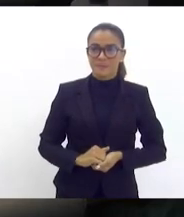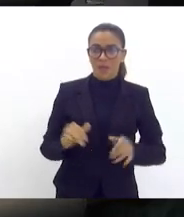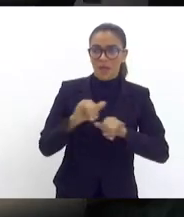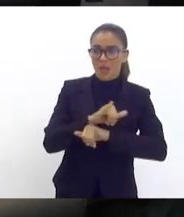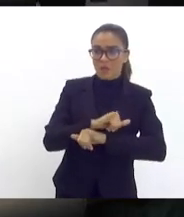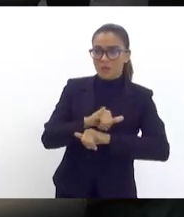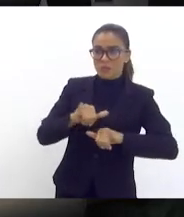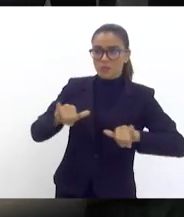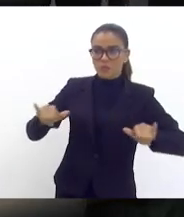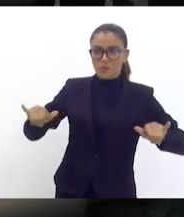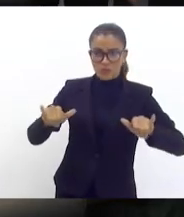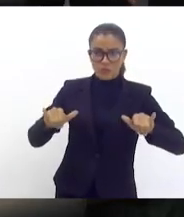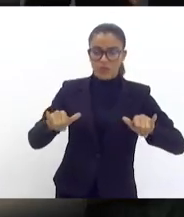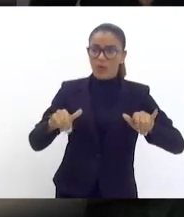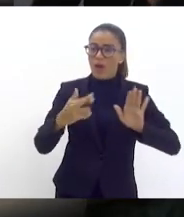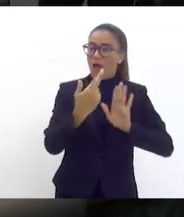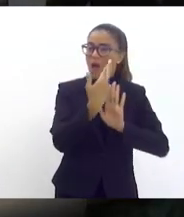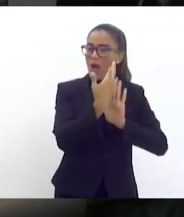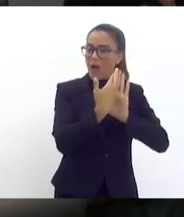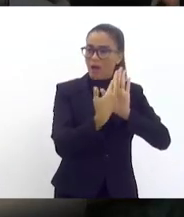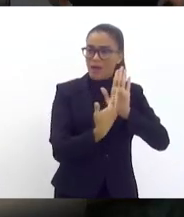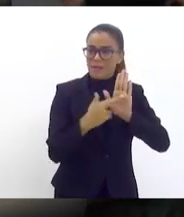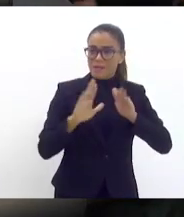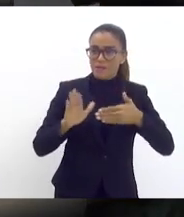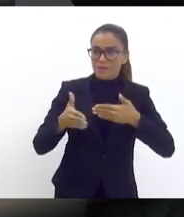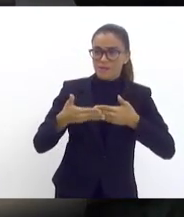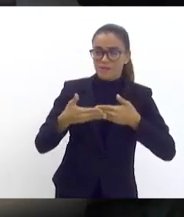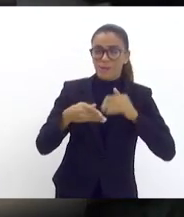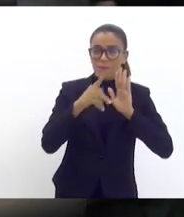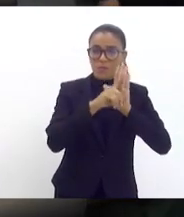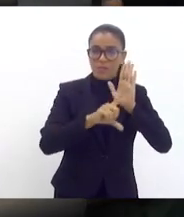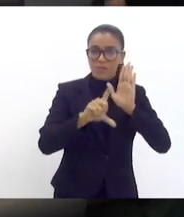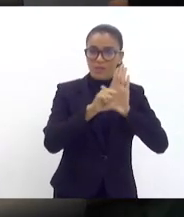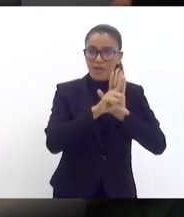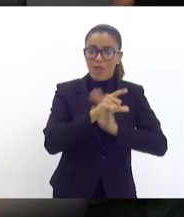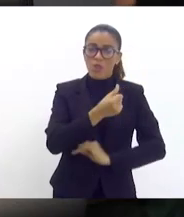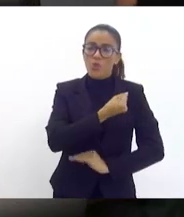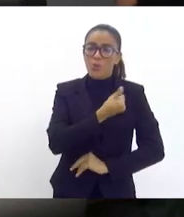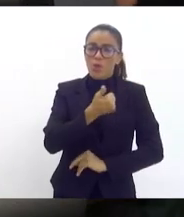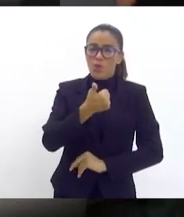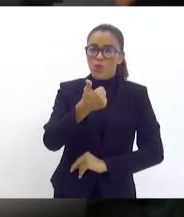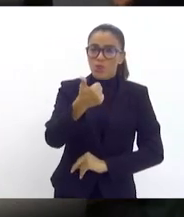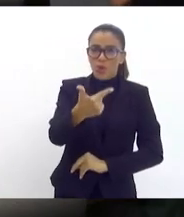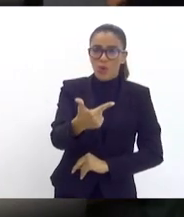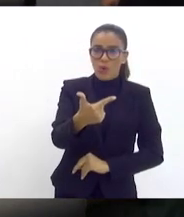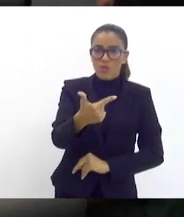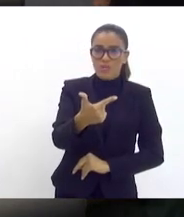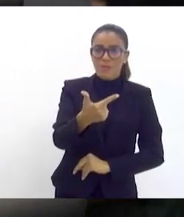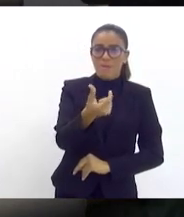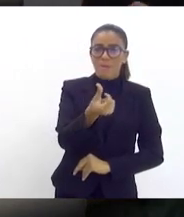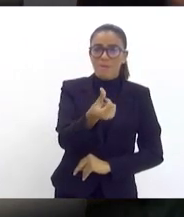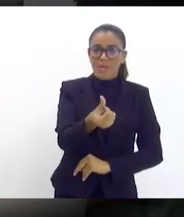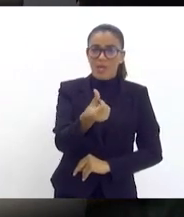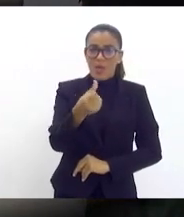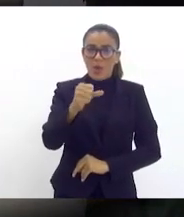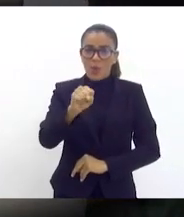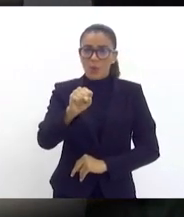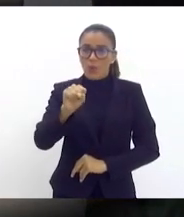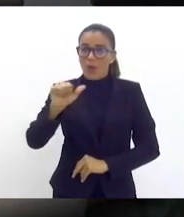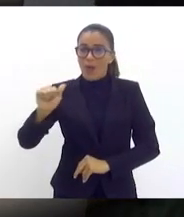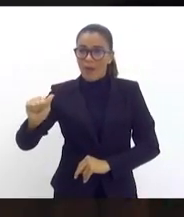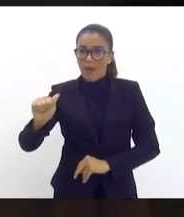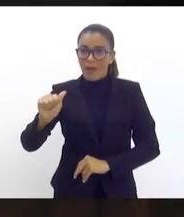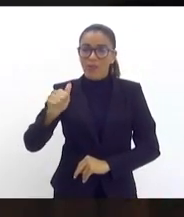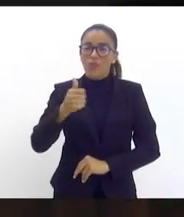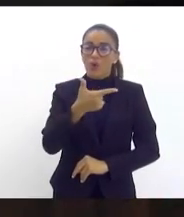Anuncio, redação final, projeto de lei número 1268-A de 2019,